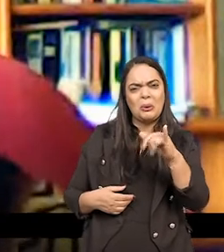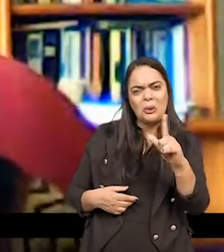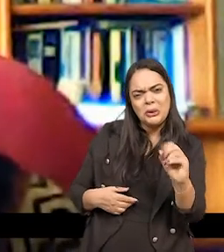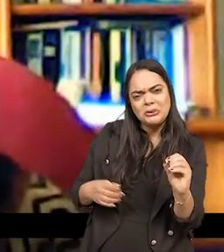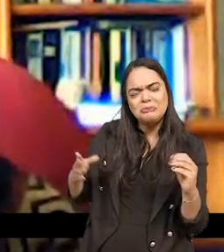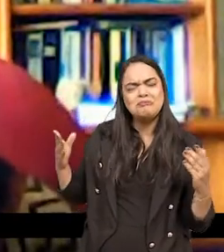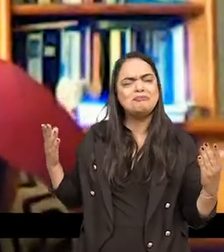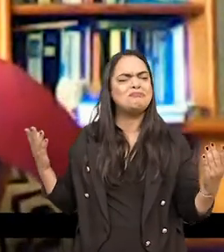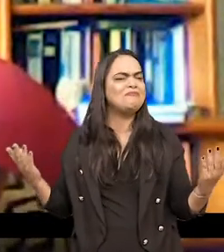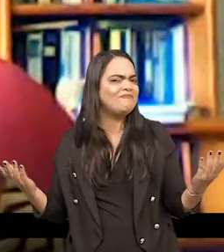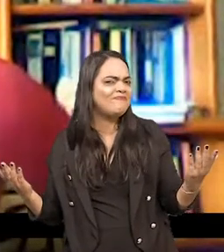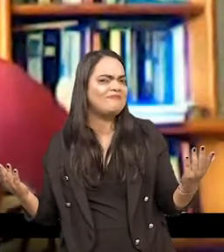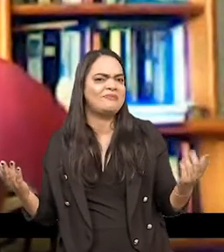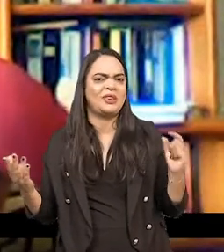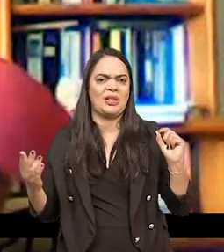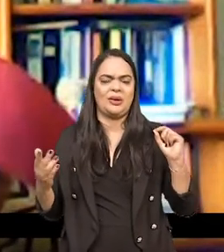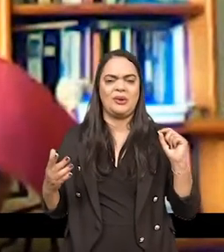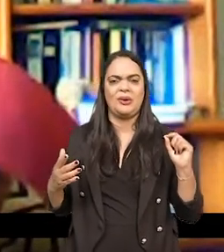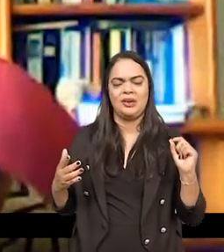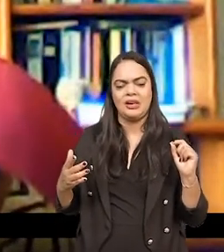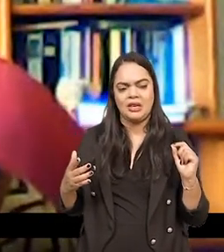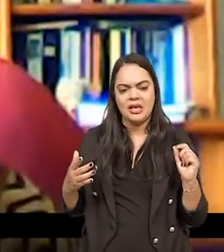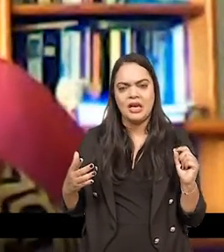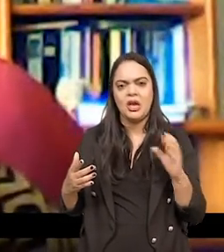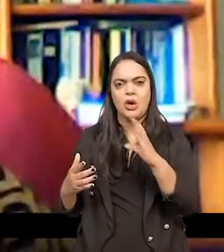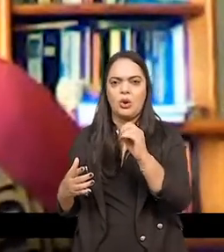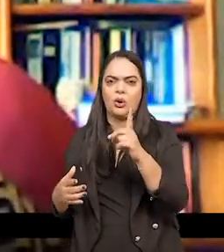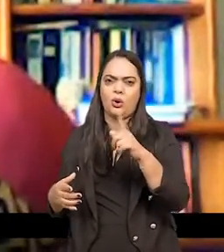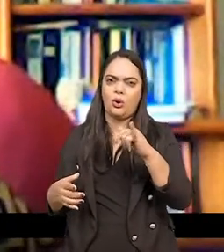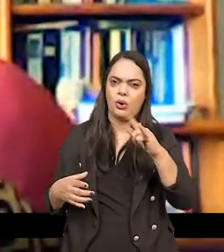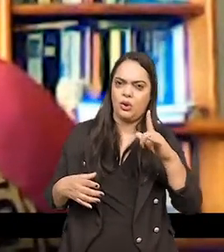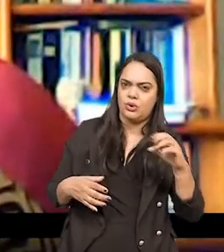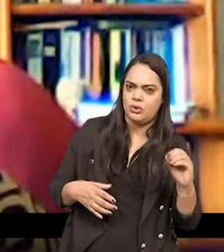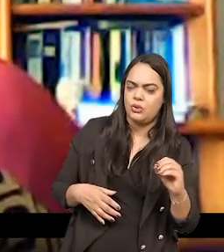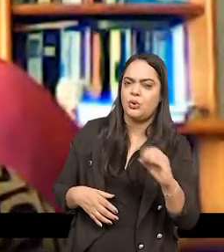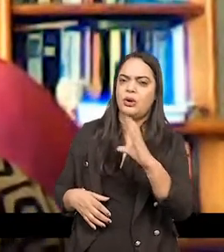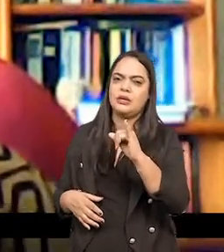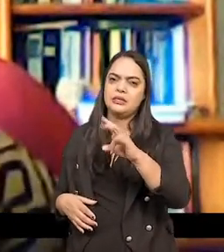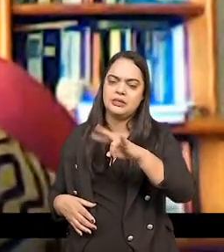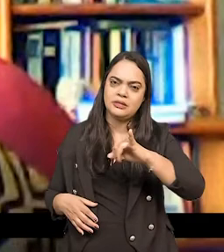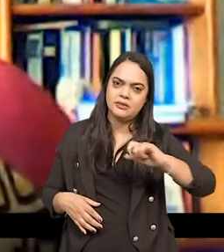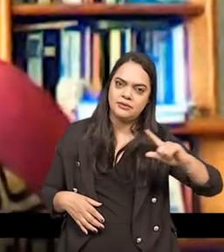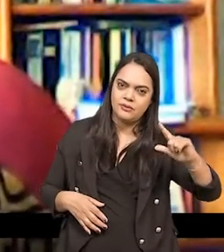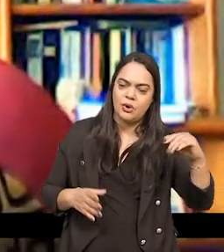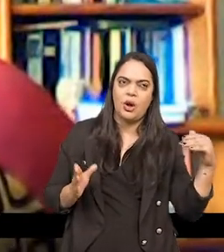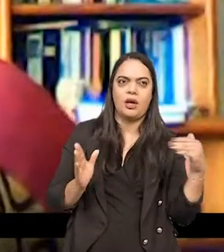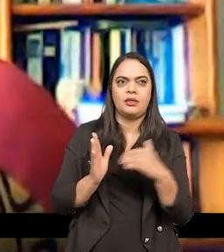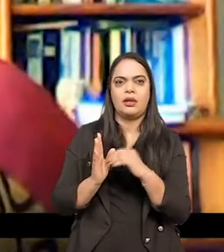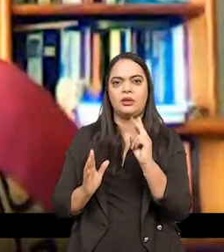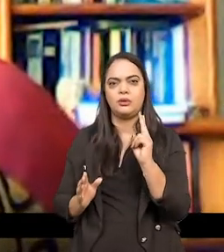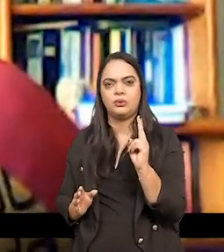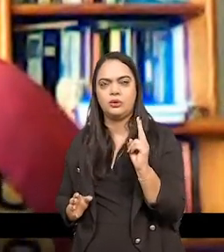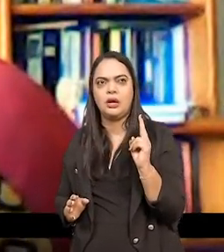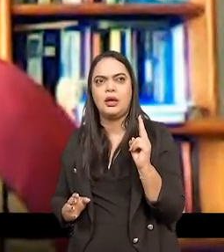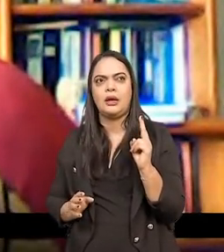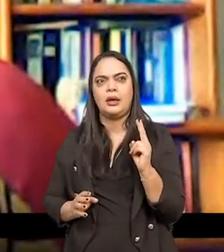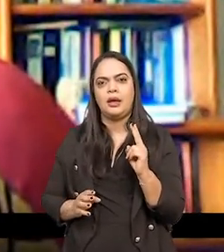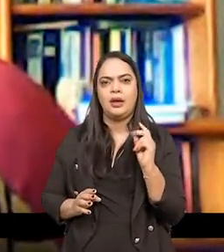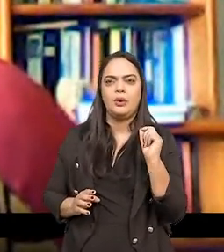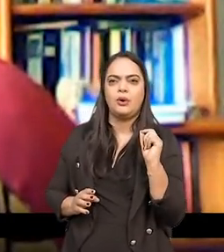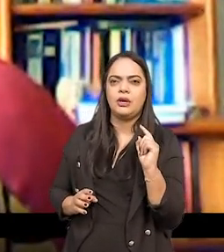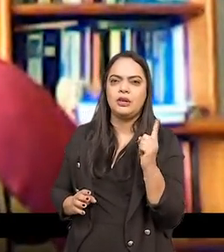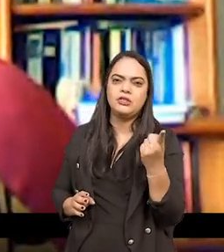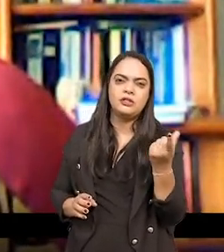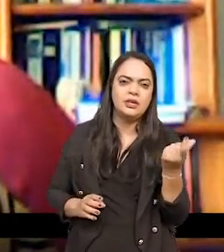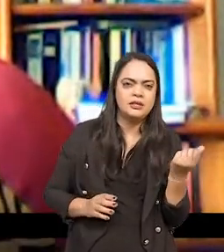é, termina em 16 o Código Civil, que é aplicado em 17, que vai até 2002, que reduz a mulher